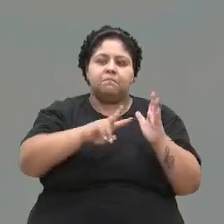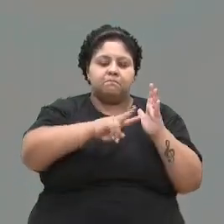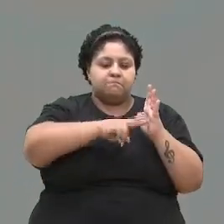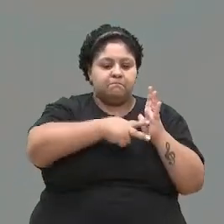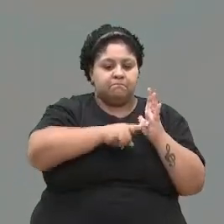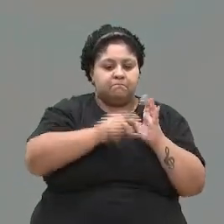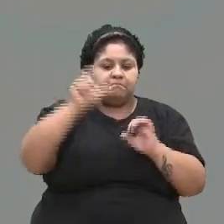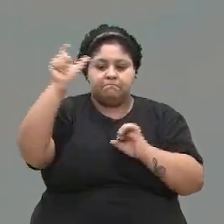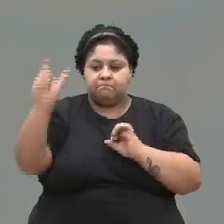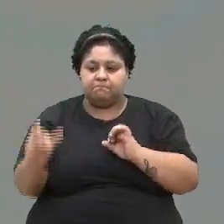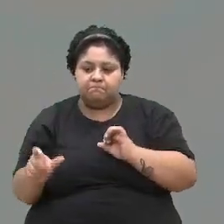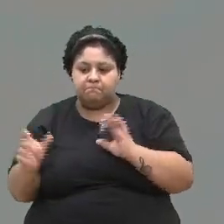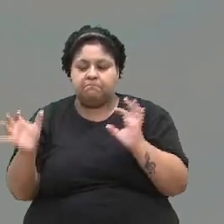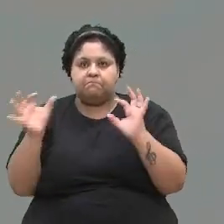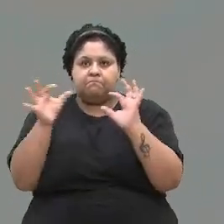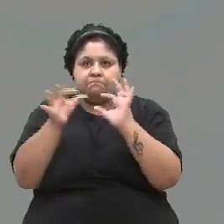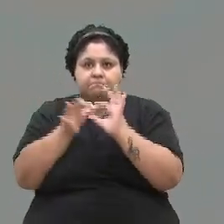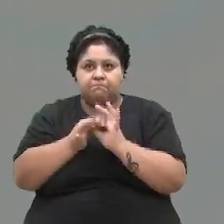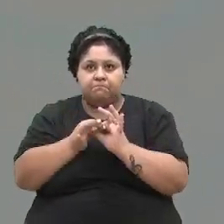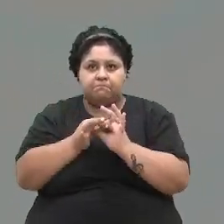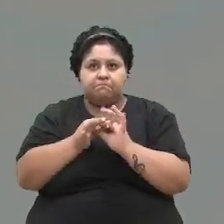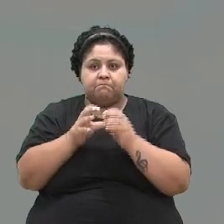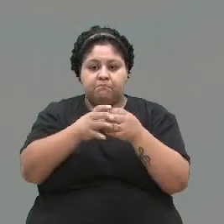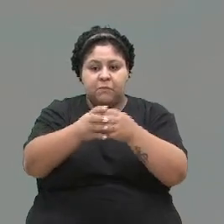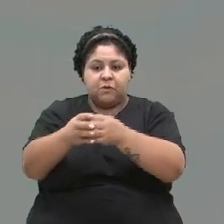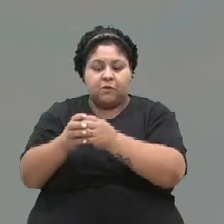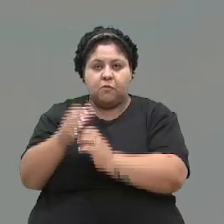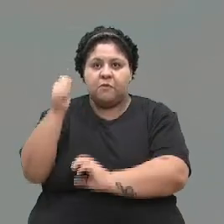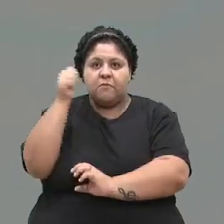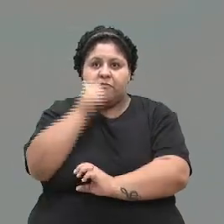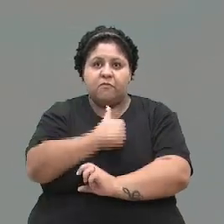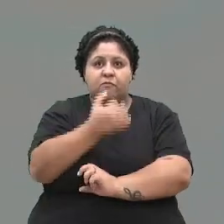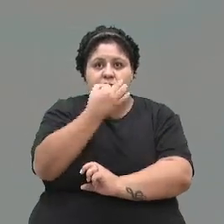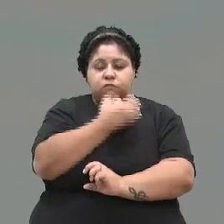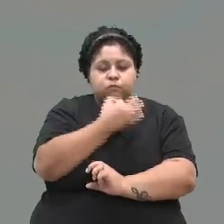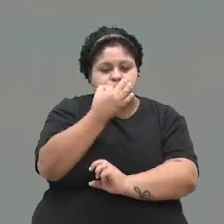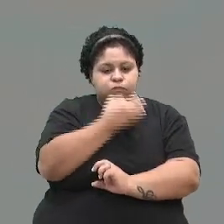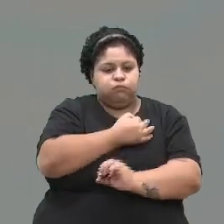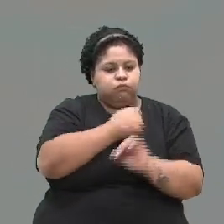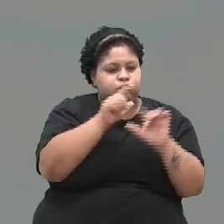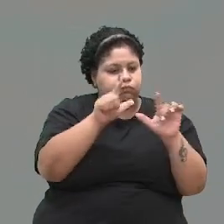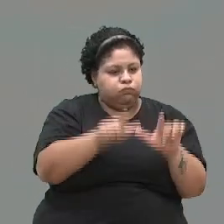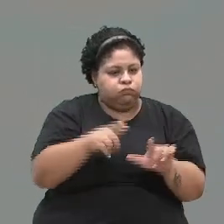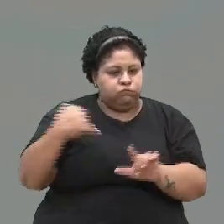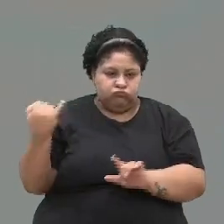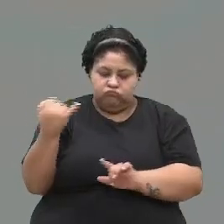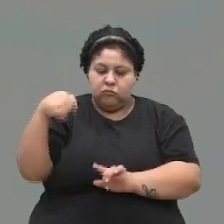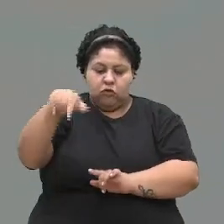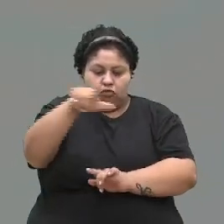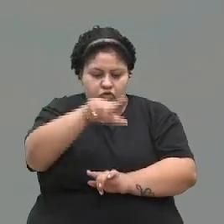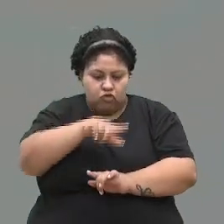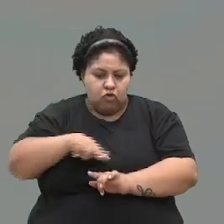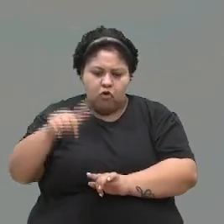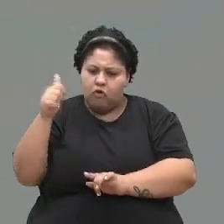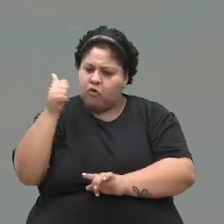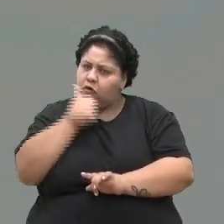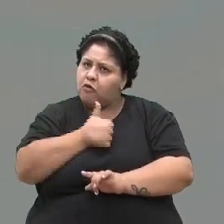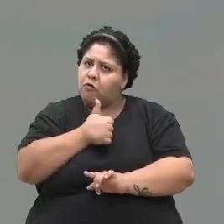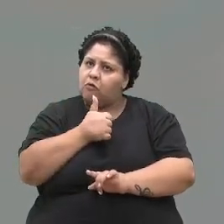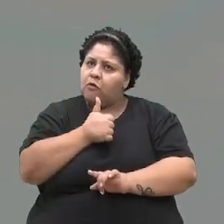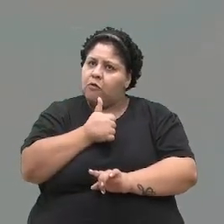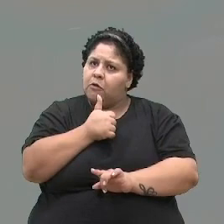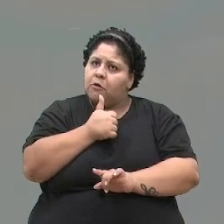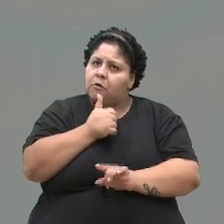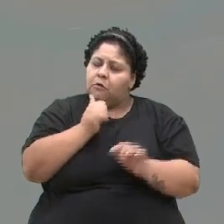Sindicalistas, pessoas vinculadas ao Fórum da Mulher Caxiense, um espaço tão importante que nós, mulheres aí dos vários